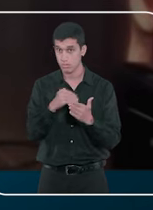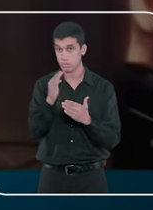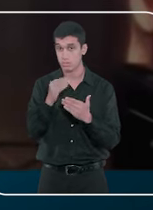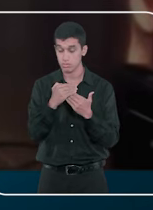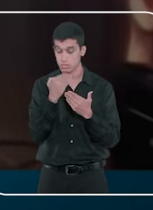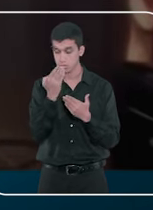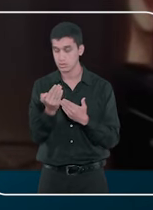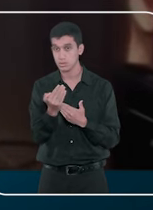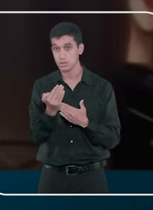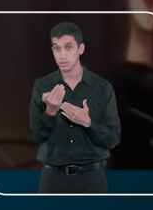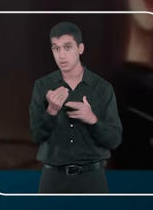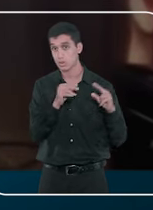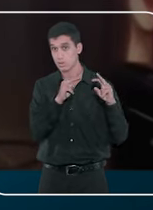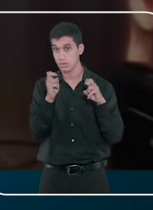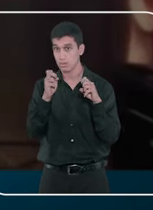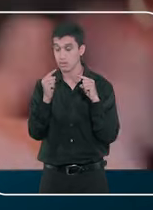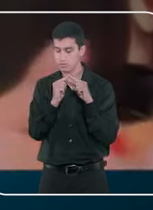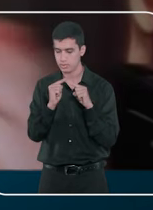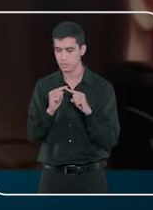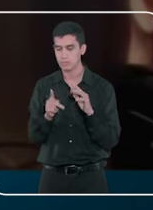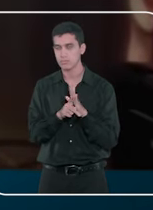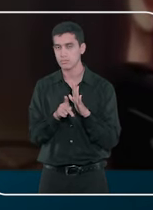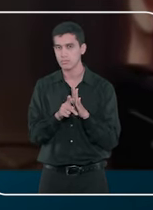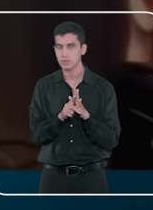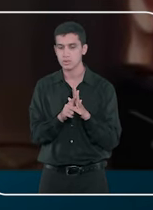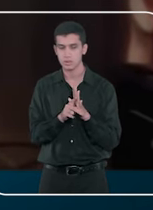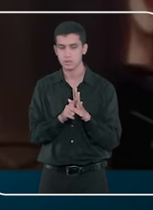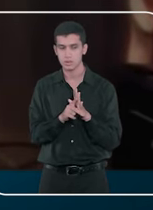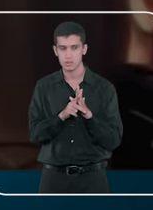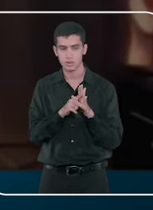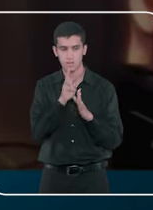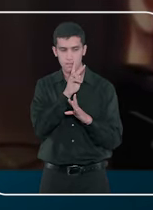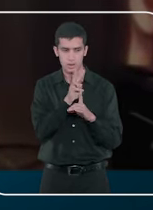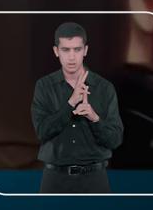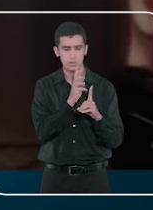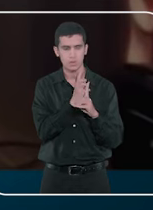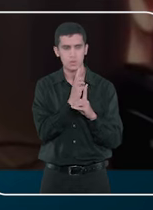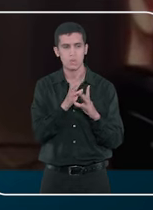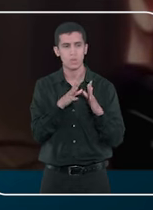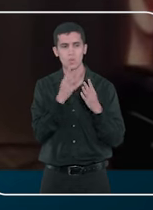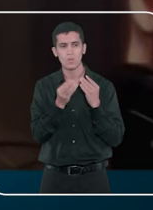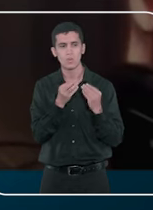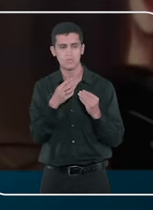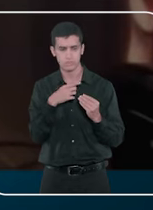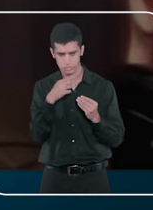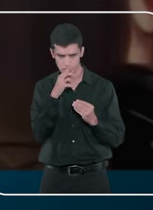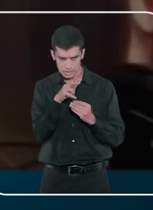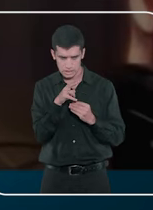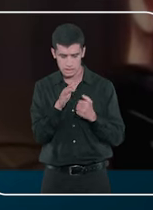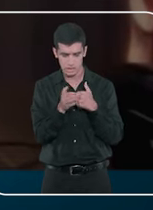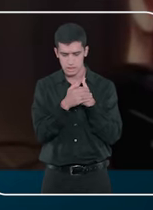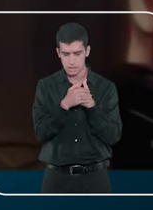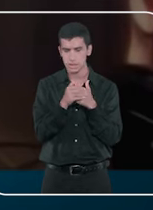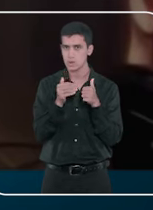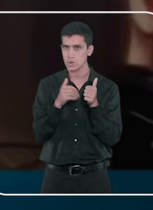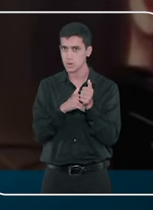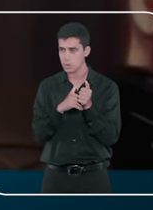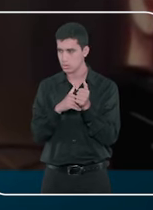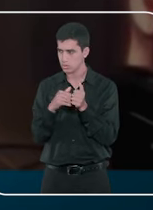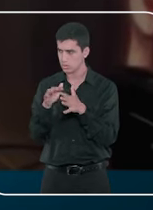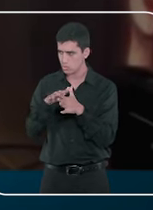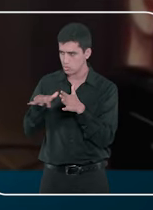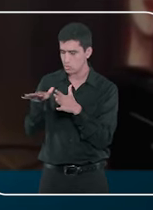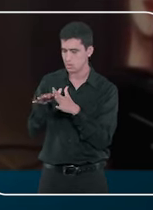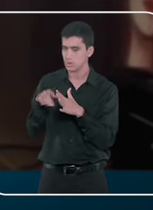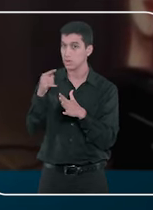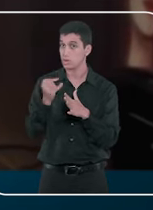frente a questão relativa ao levantamento do sigilo. E aqui é importante mencionar, sem